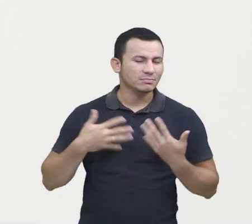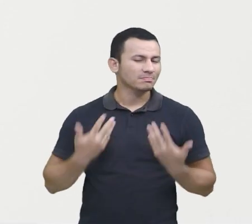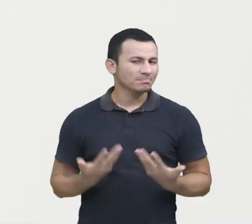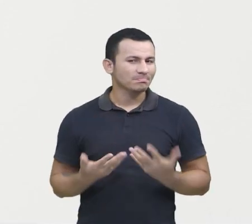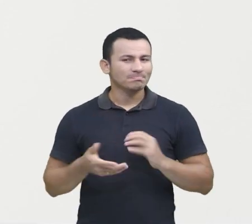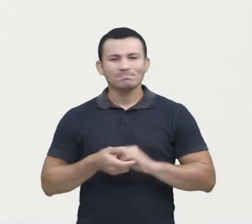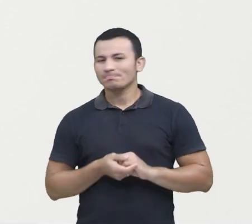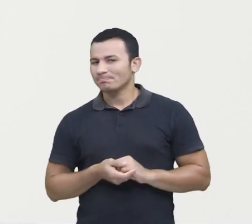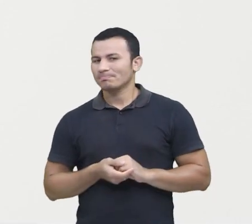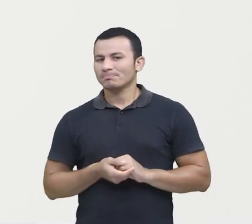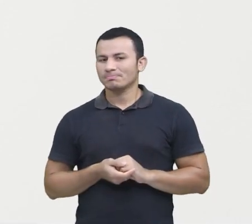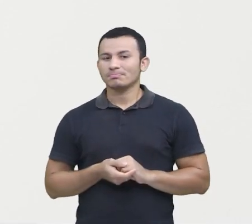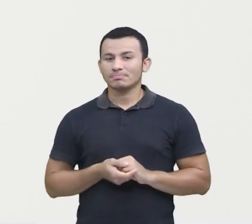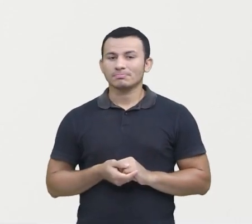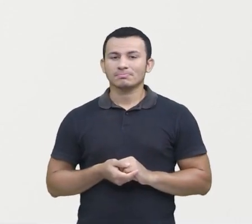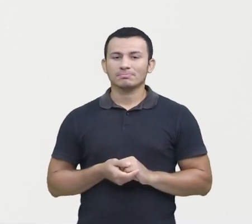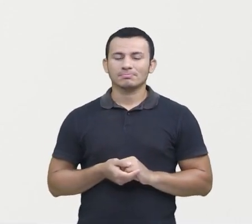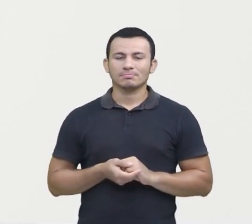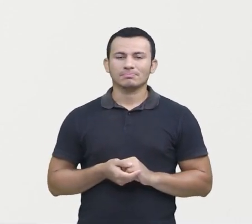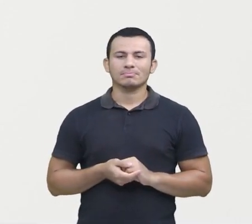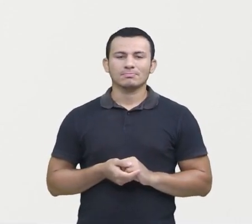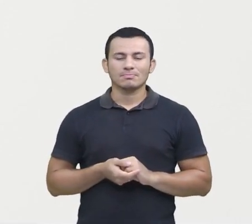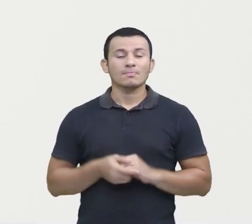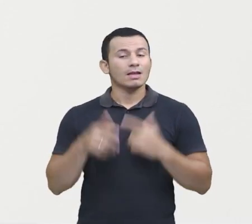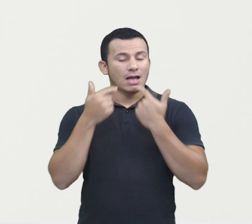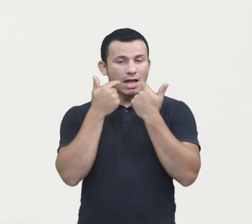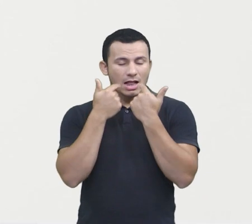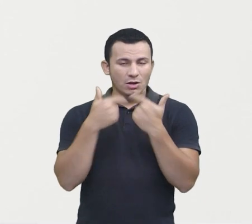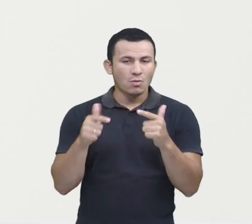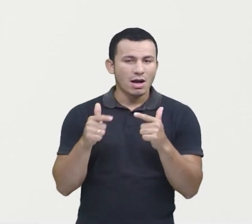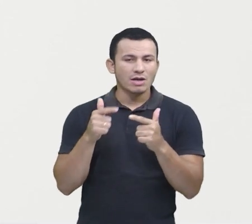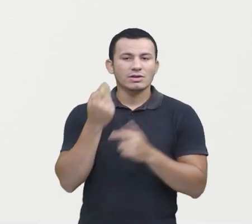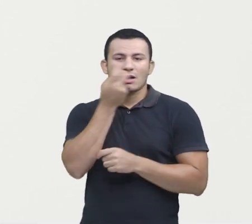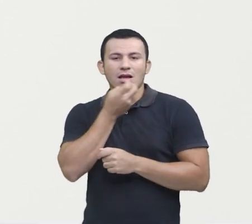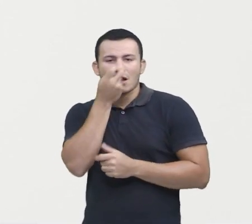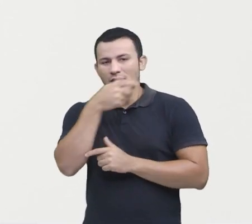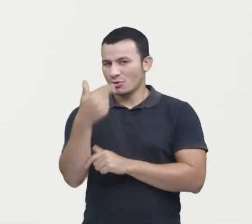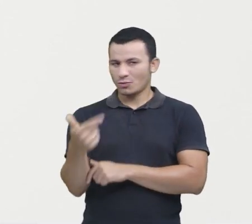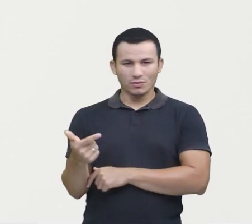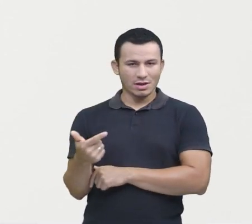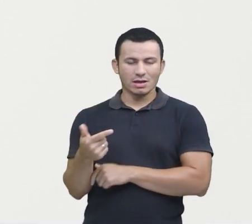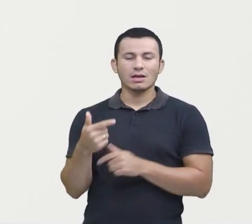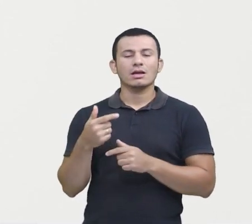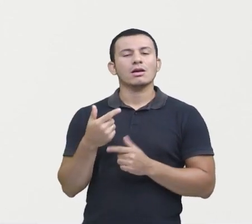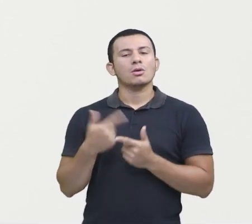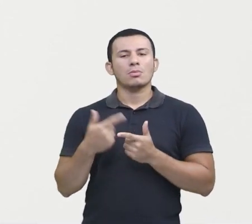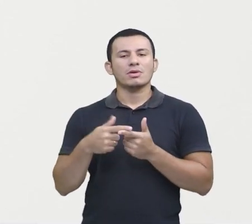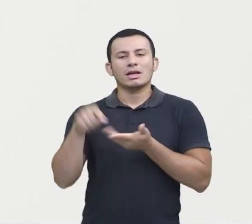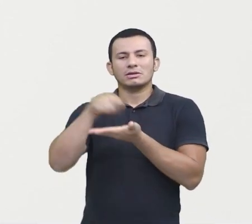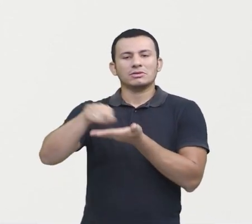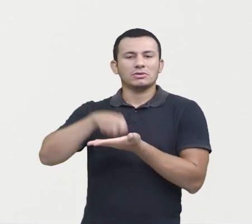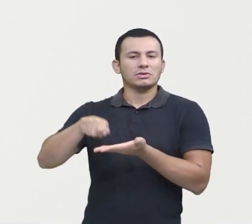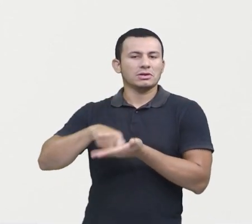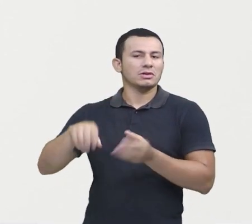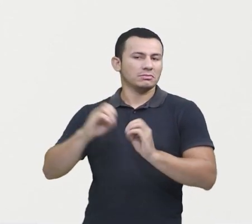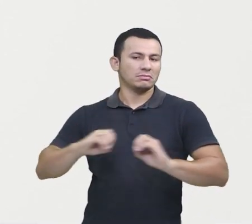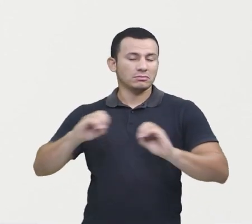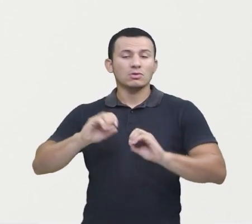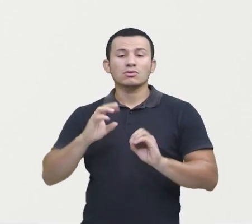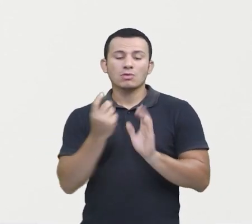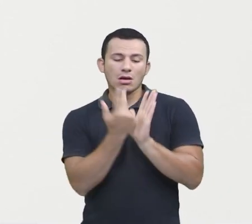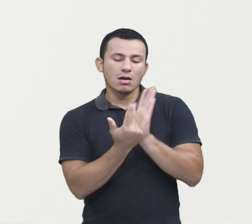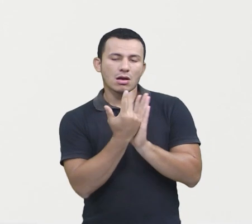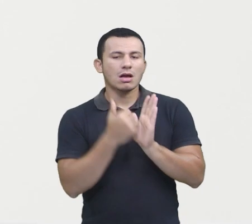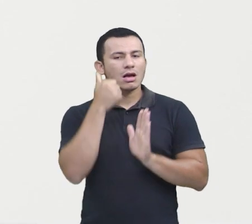Linguagem não verbal, porque não tem nada escrito